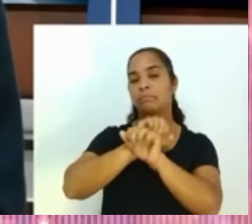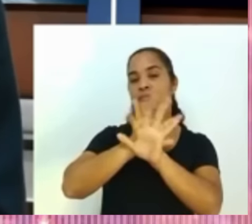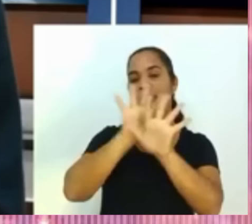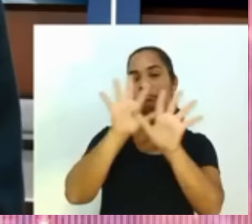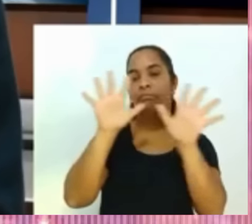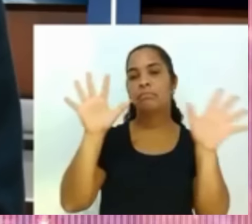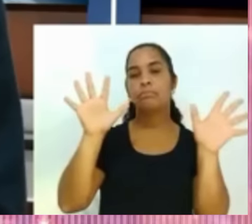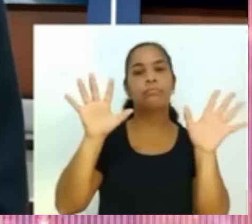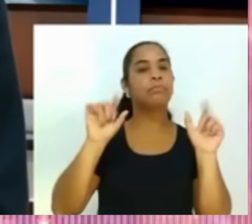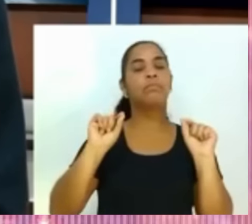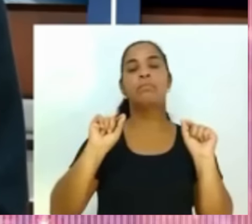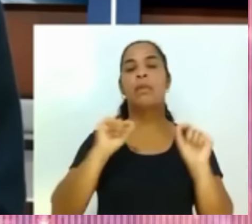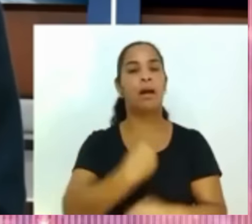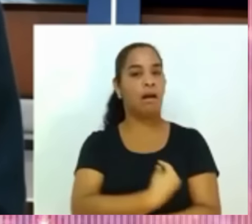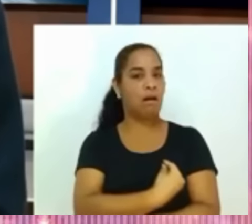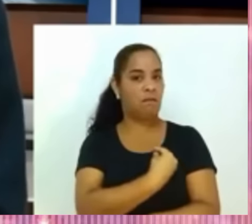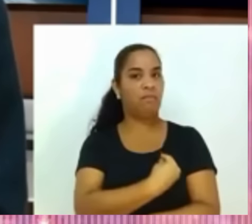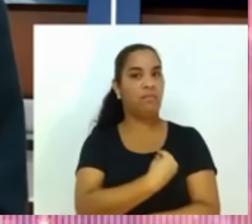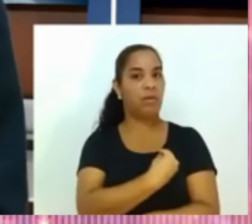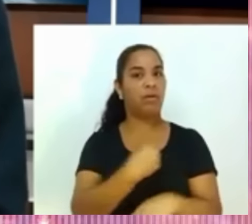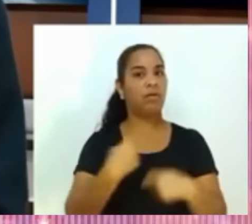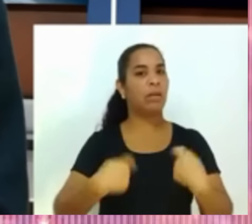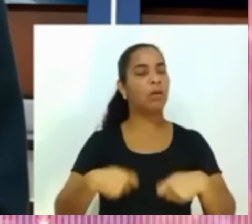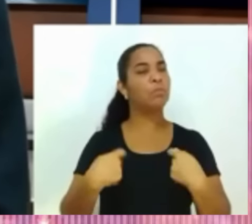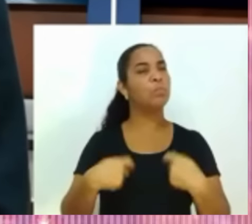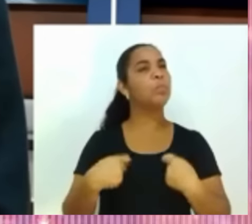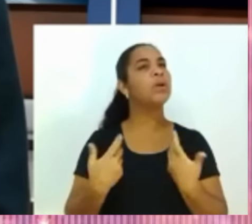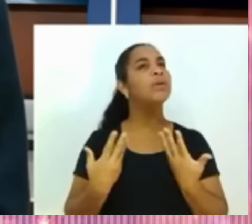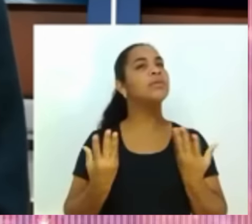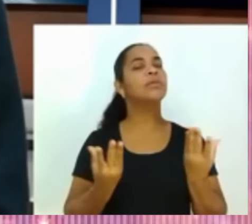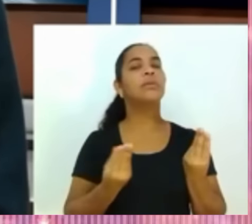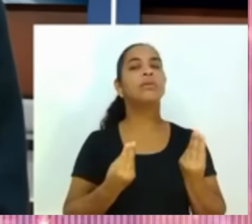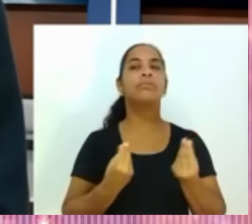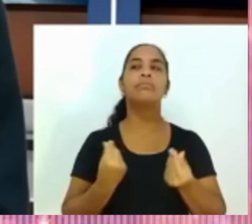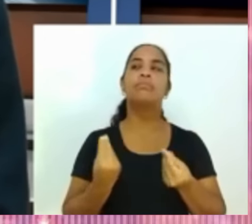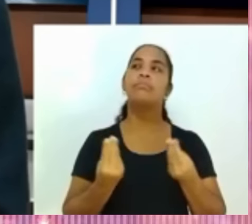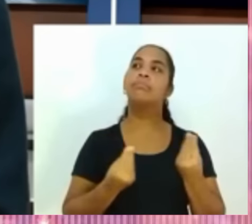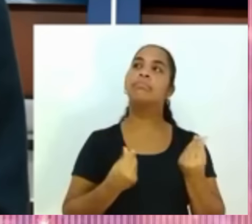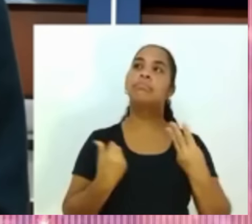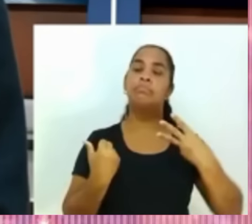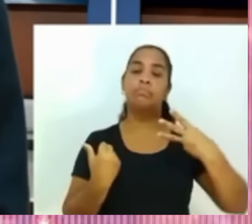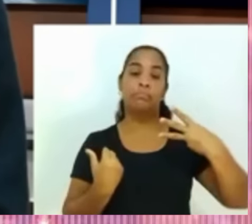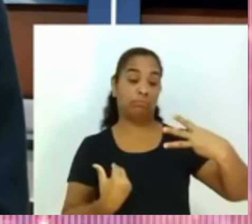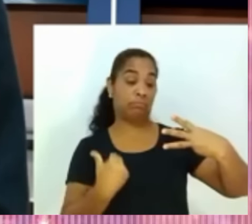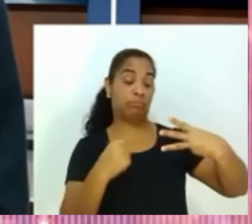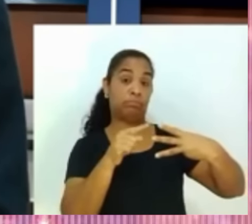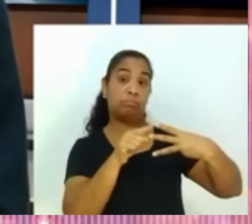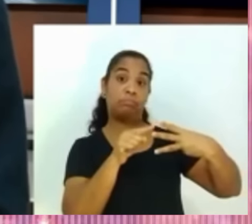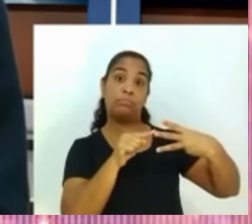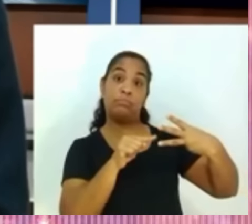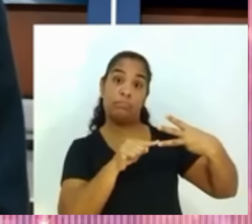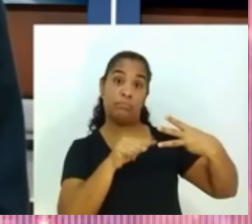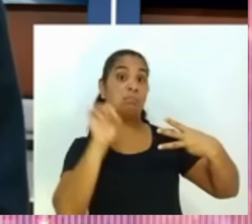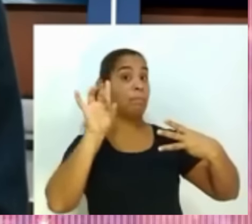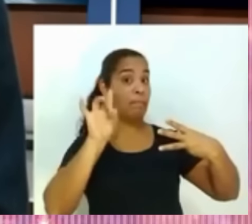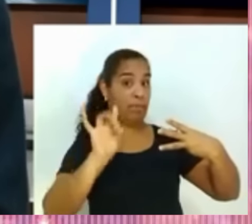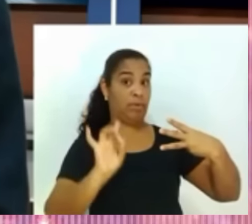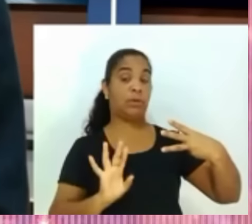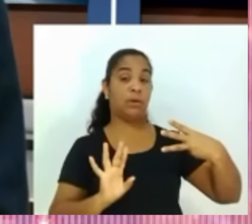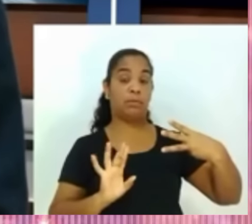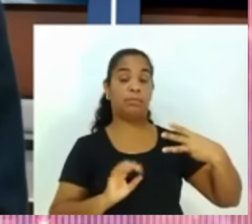a viia cingir-se a três postulados especiais